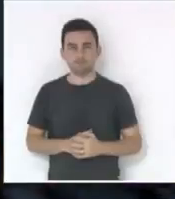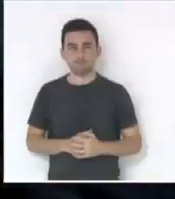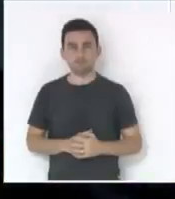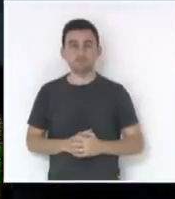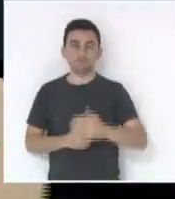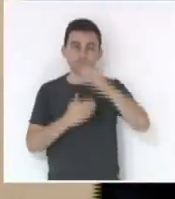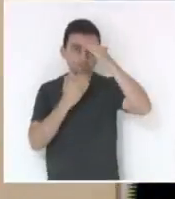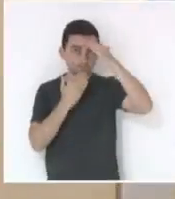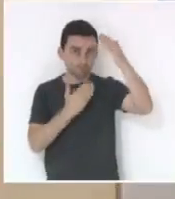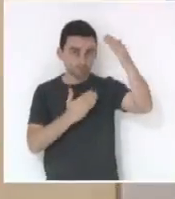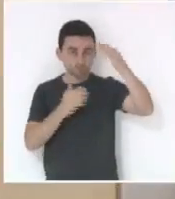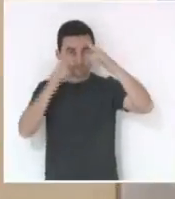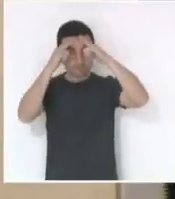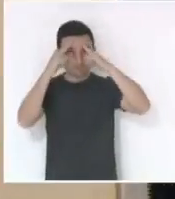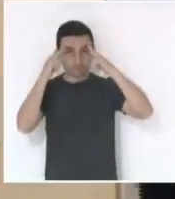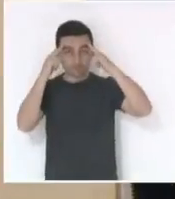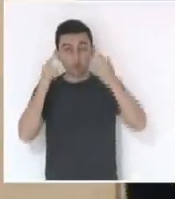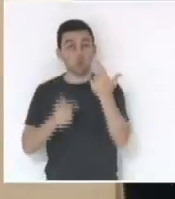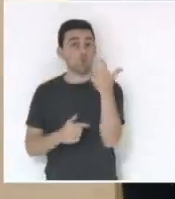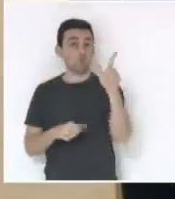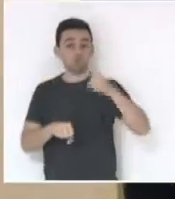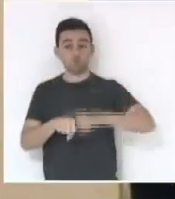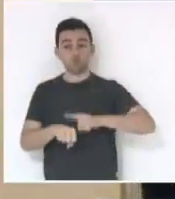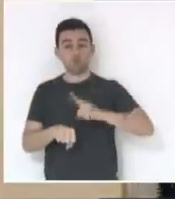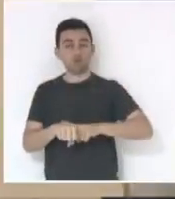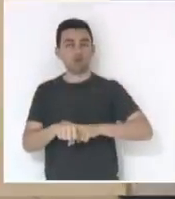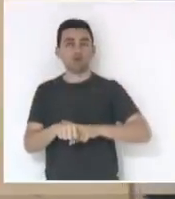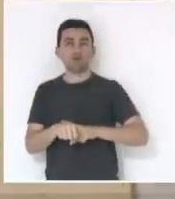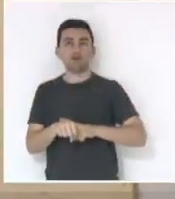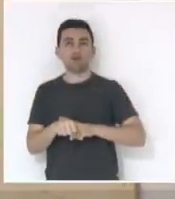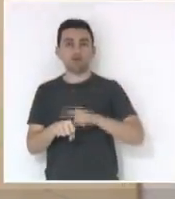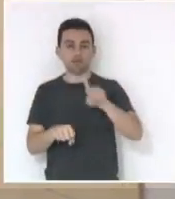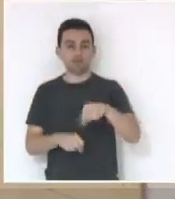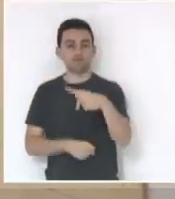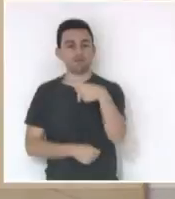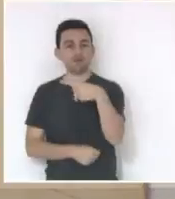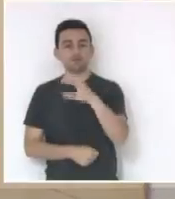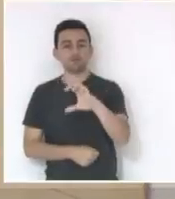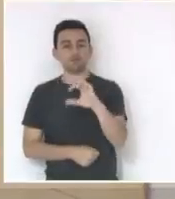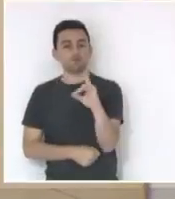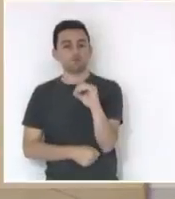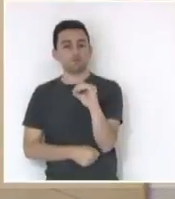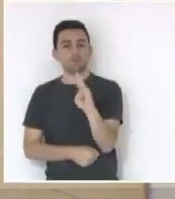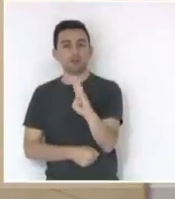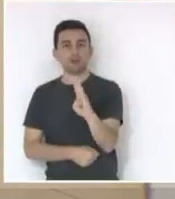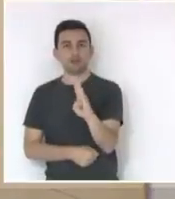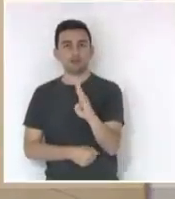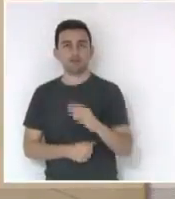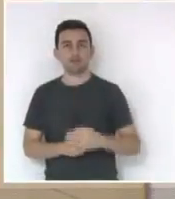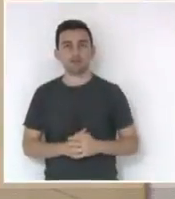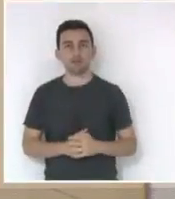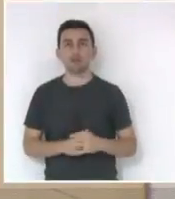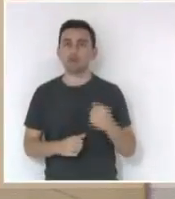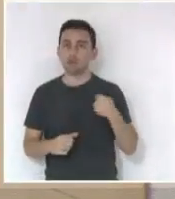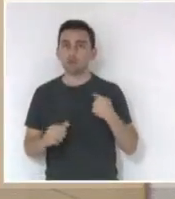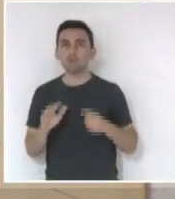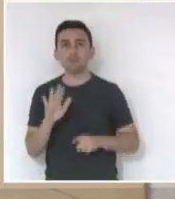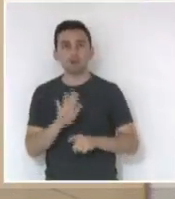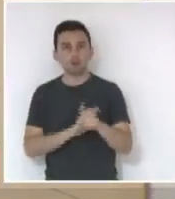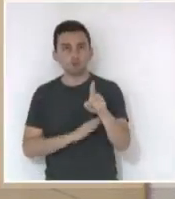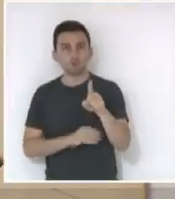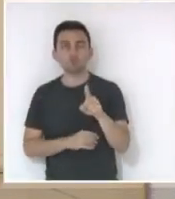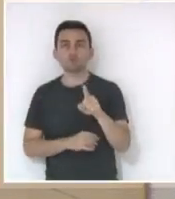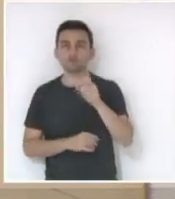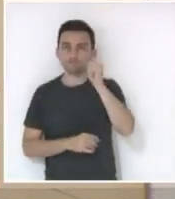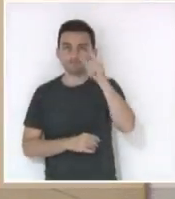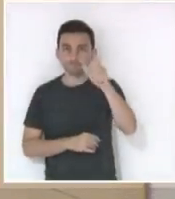Obrigado, deputado Nildo Sareto. O próximo orador pertence ao PCdoB. Pergunto ao deputado César